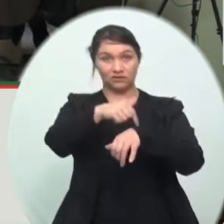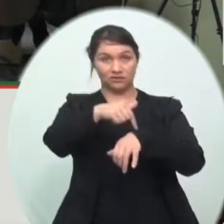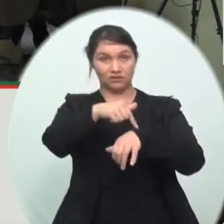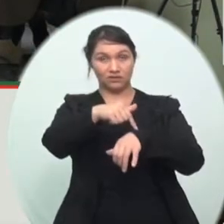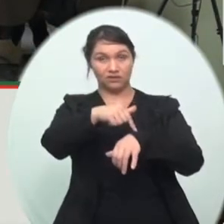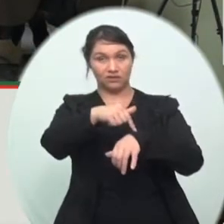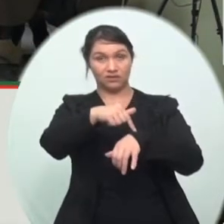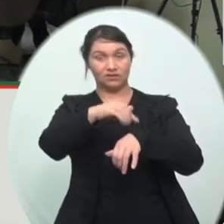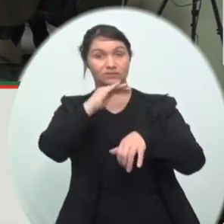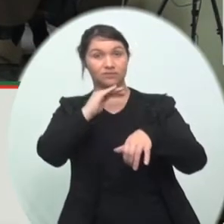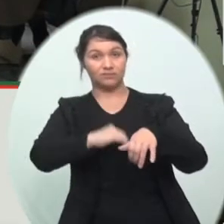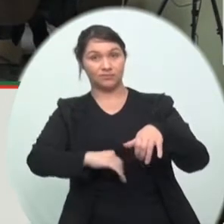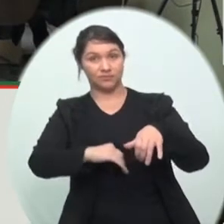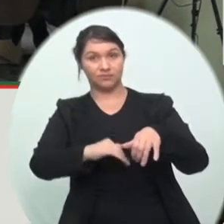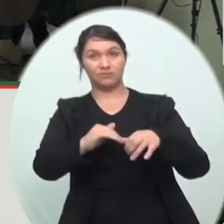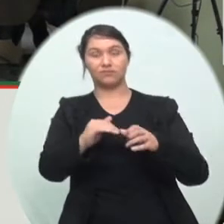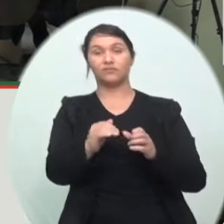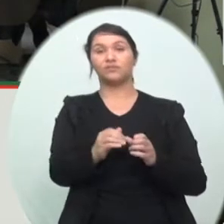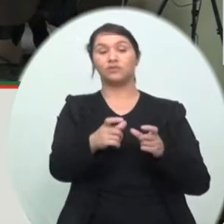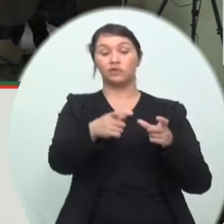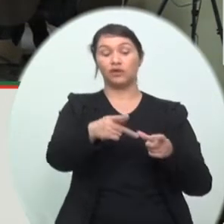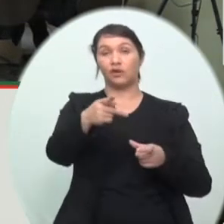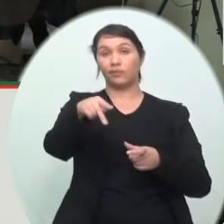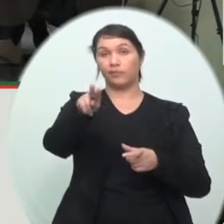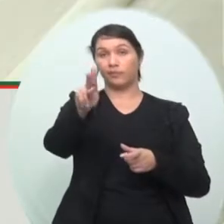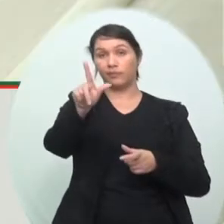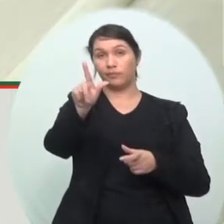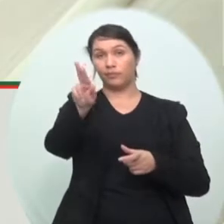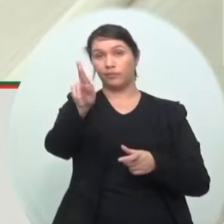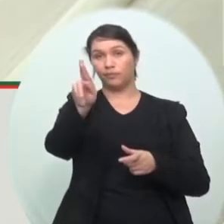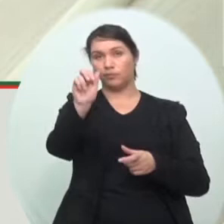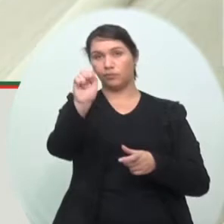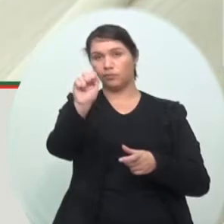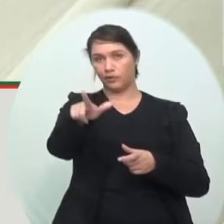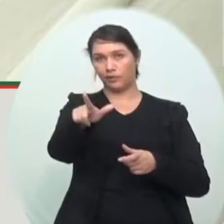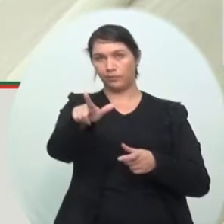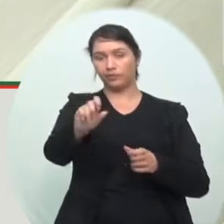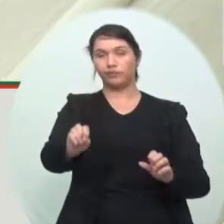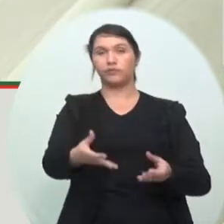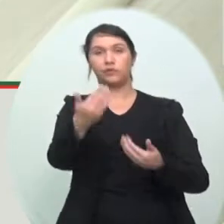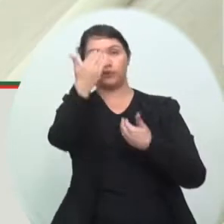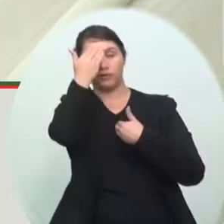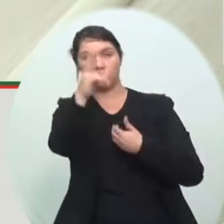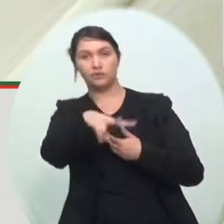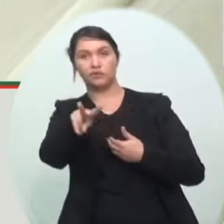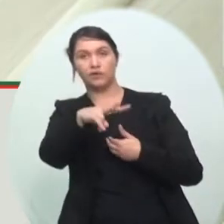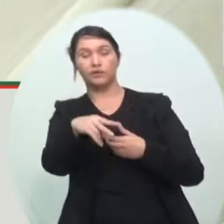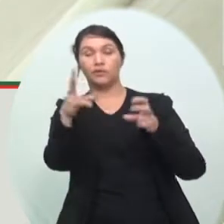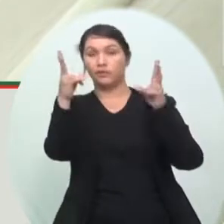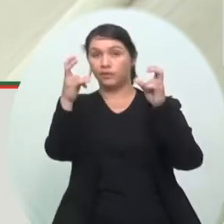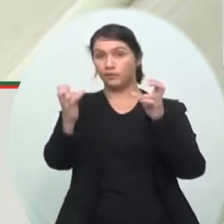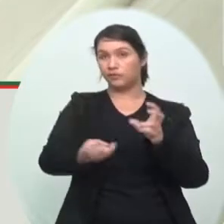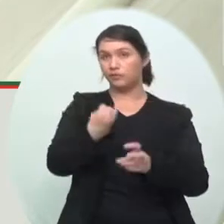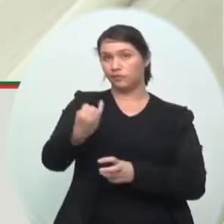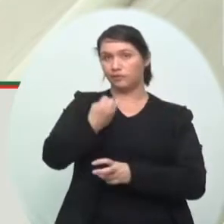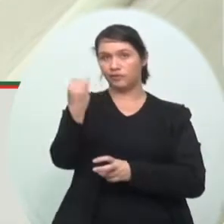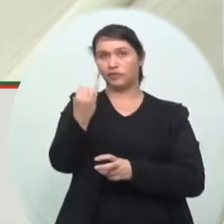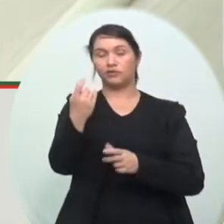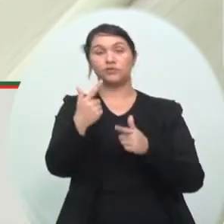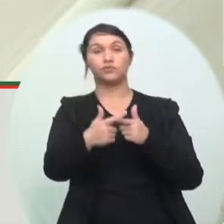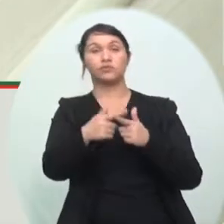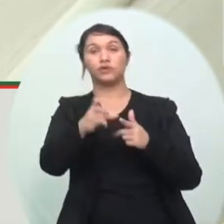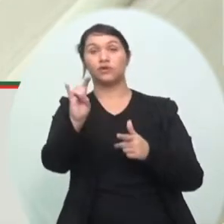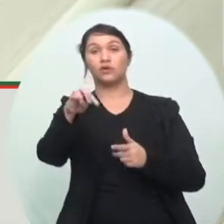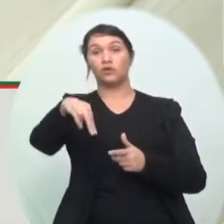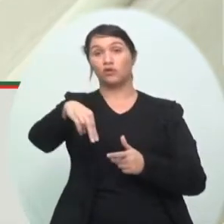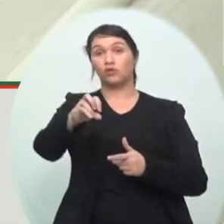Gostaríamos de agradecer, então, a todos os vereadores por terem levantado um tema tão importante, que é a inovação para a nossa região